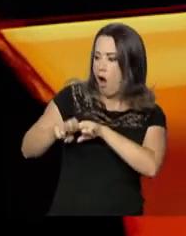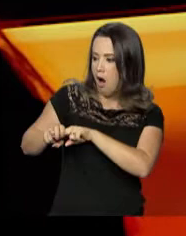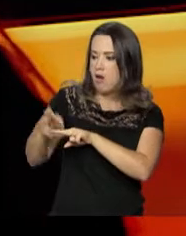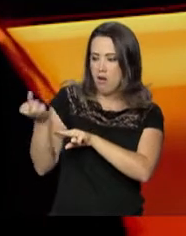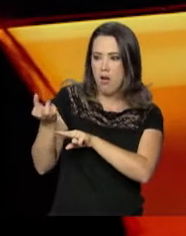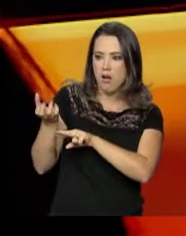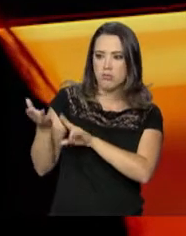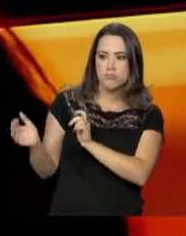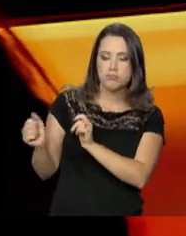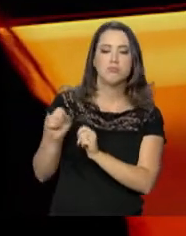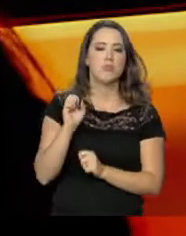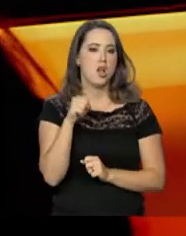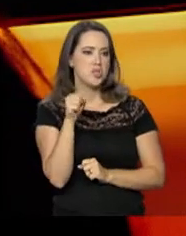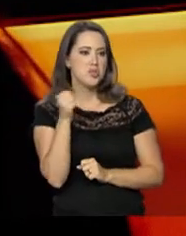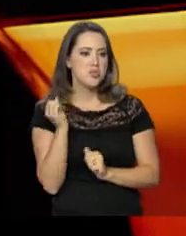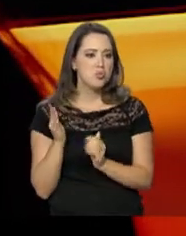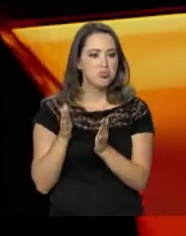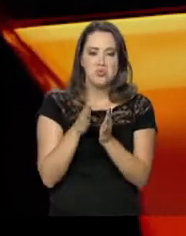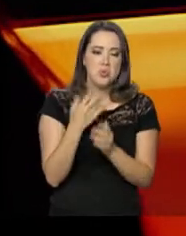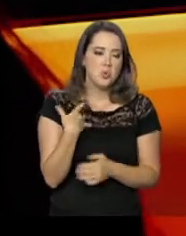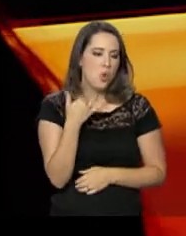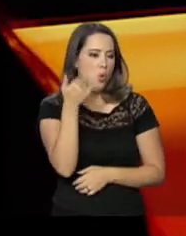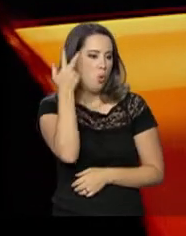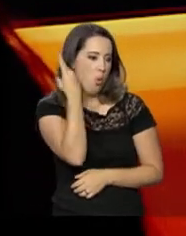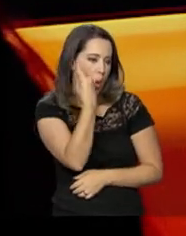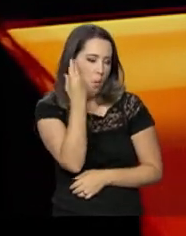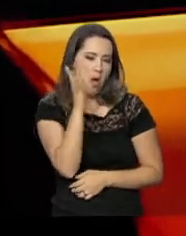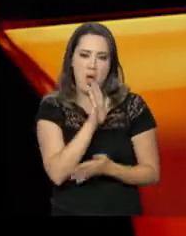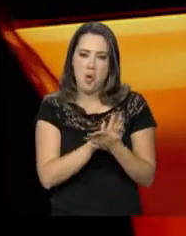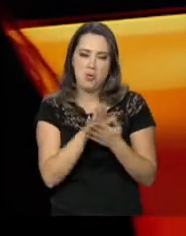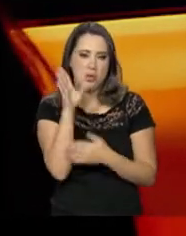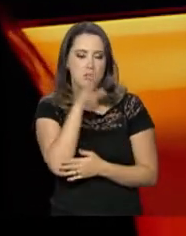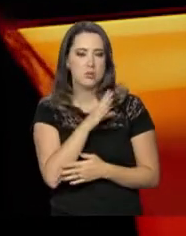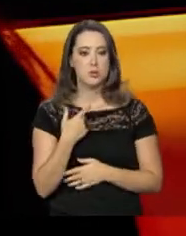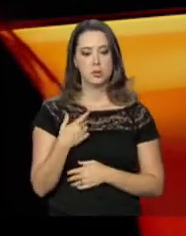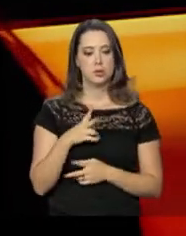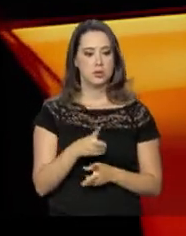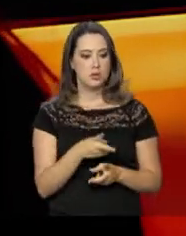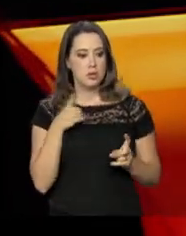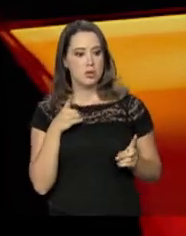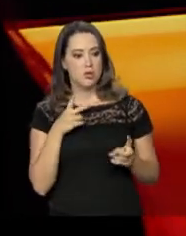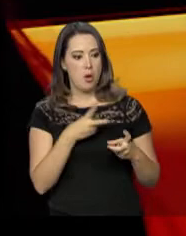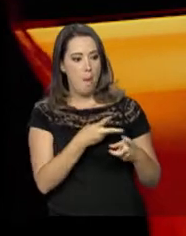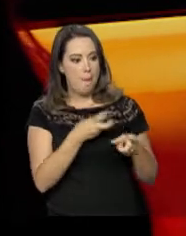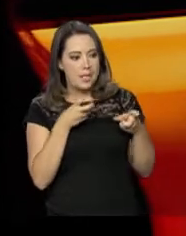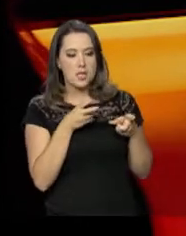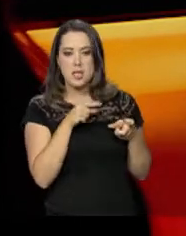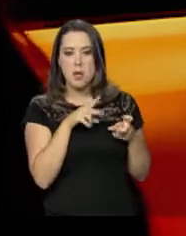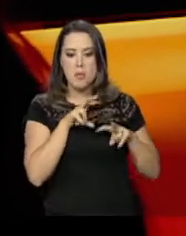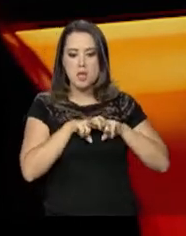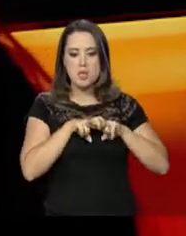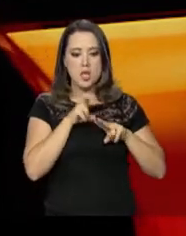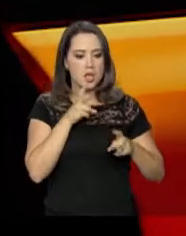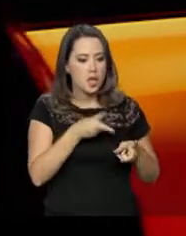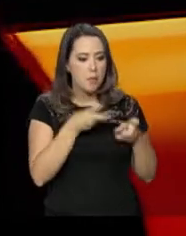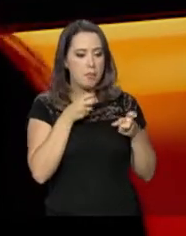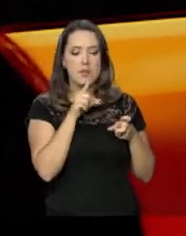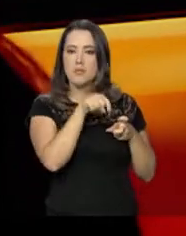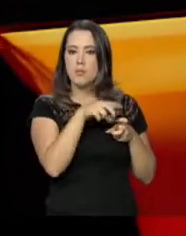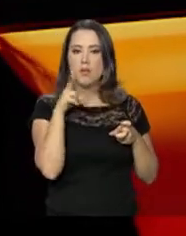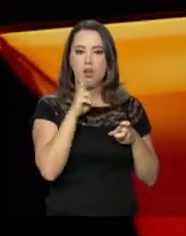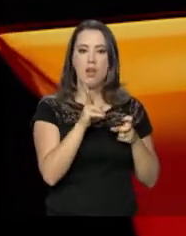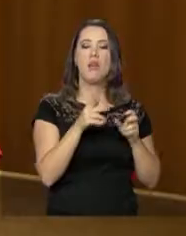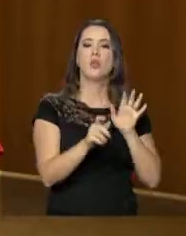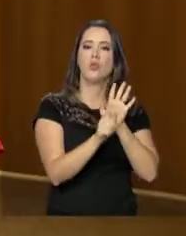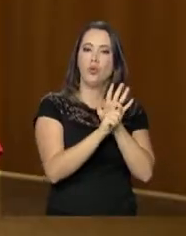mais um entre o governo à vontade eu entrei no carro aí quando eu entrei por saber que ele estava drogado aí ele desvia o caminho aí foi